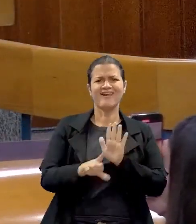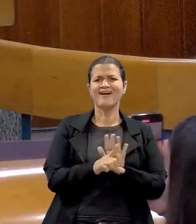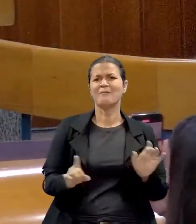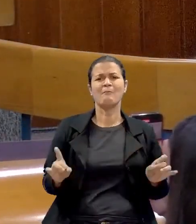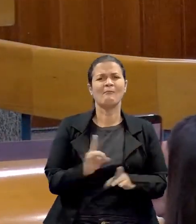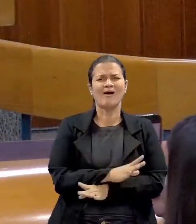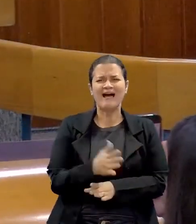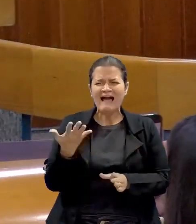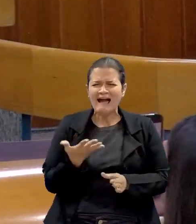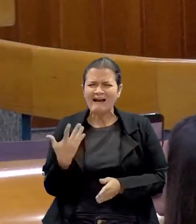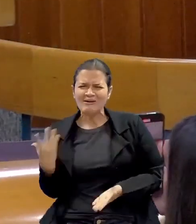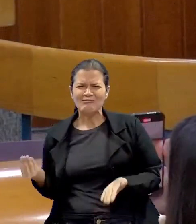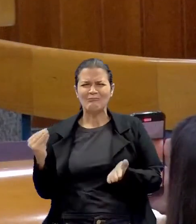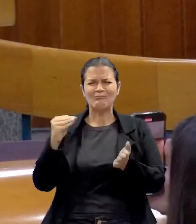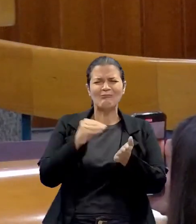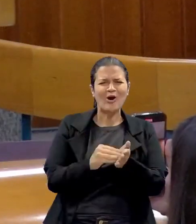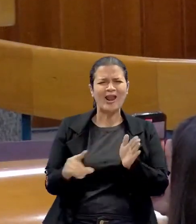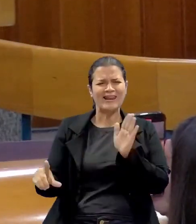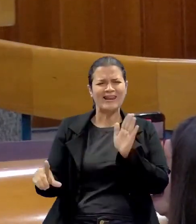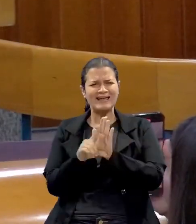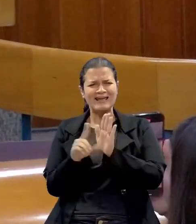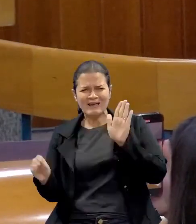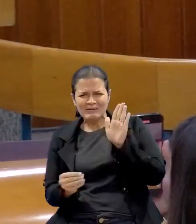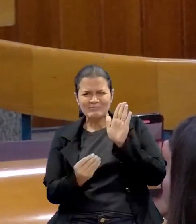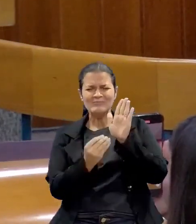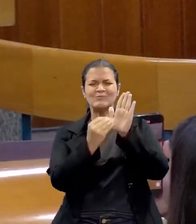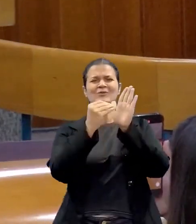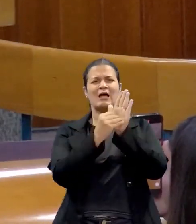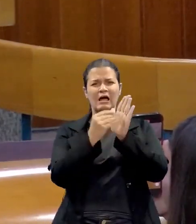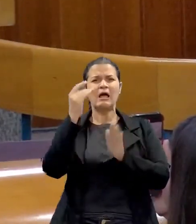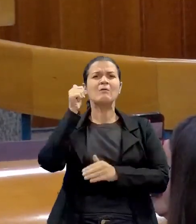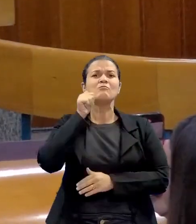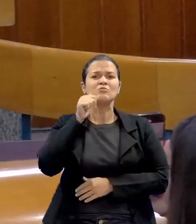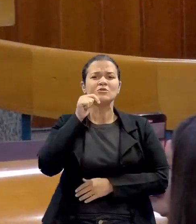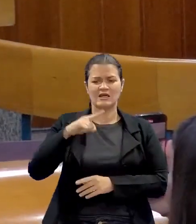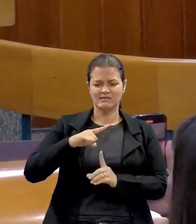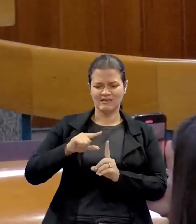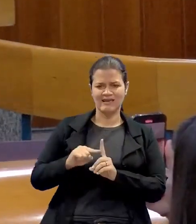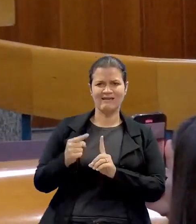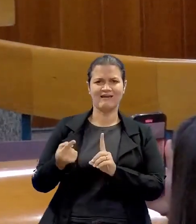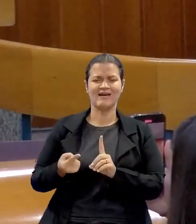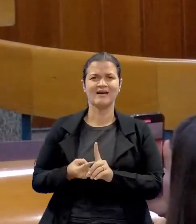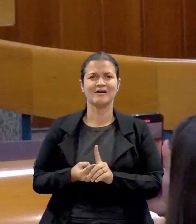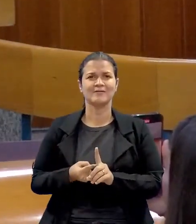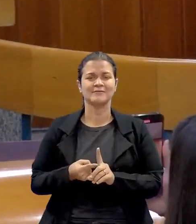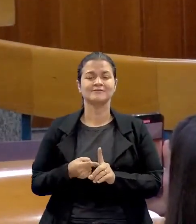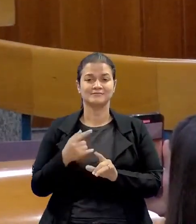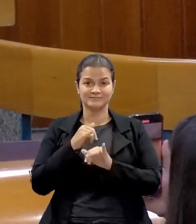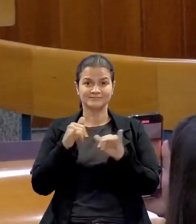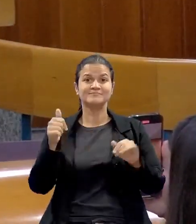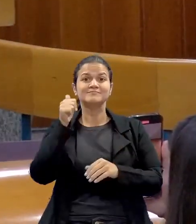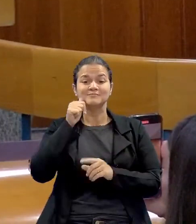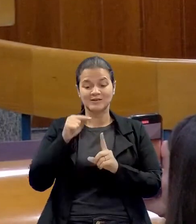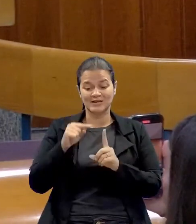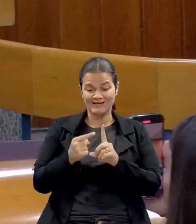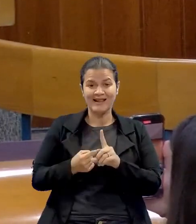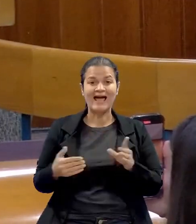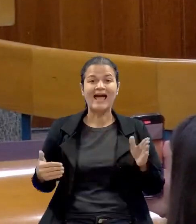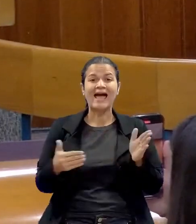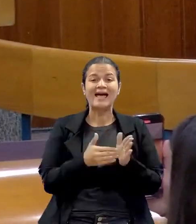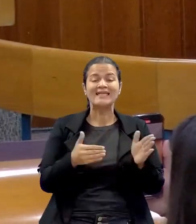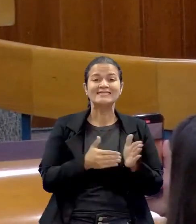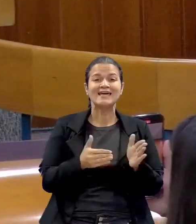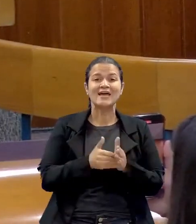o STF afirmando que a mulher de gestação, vereador Paulo Magalhães, até a 12ª